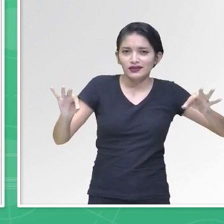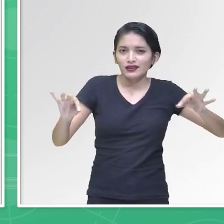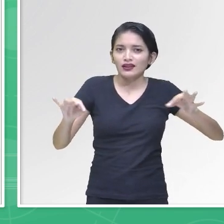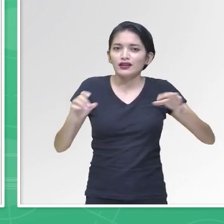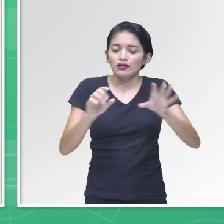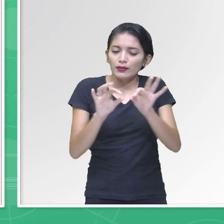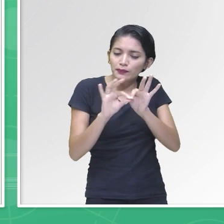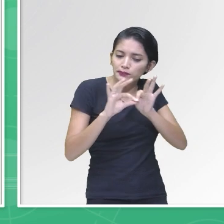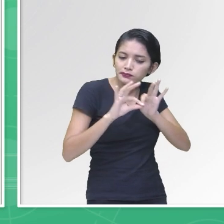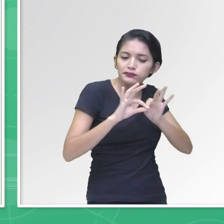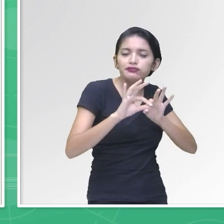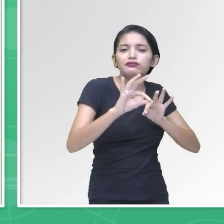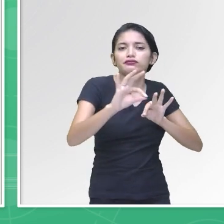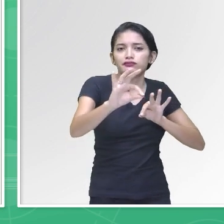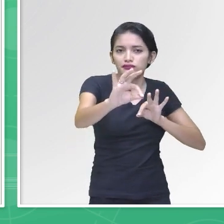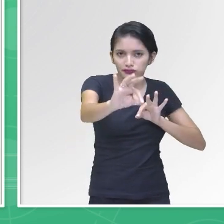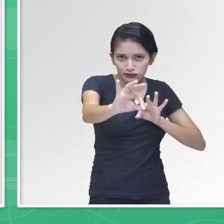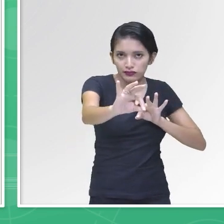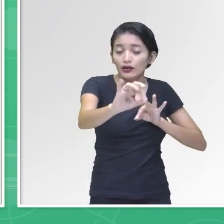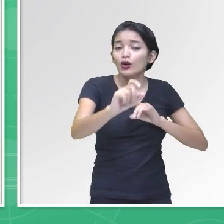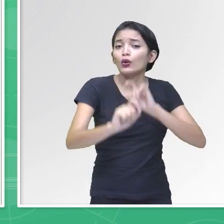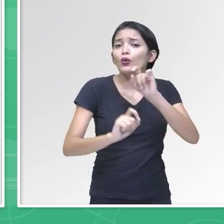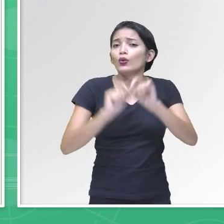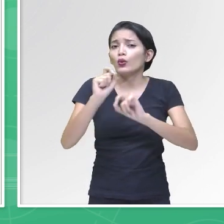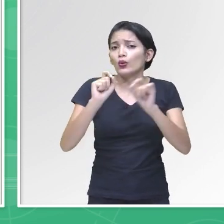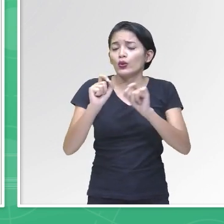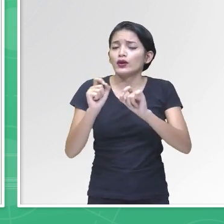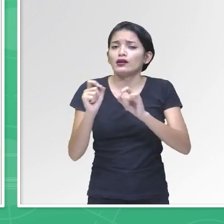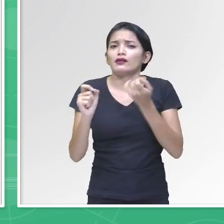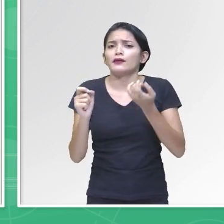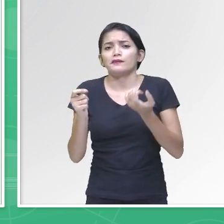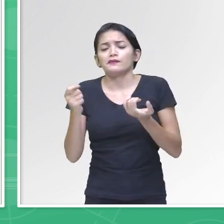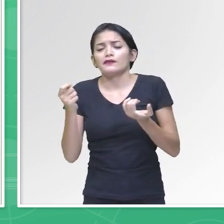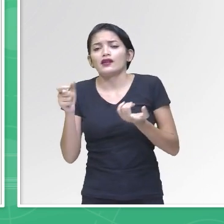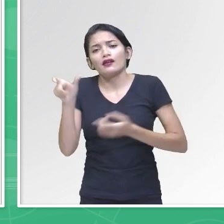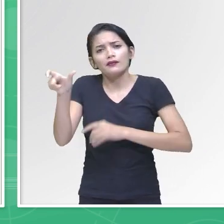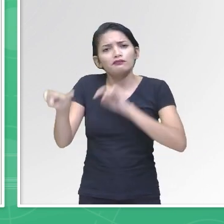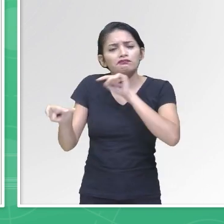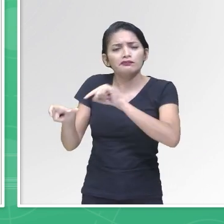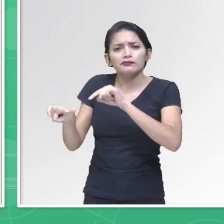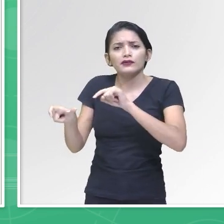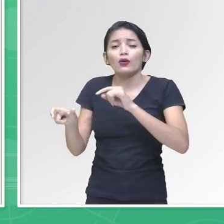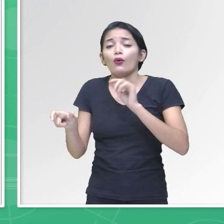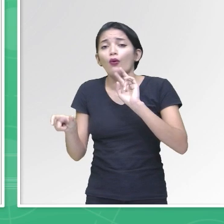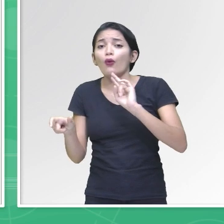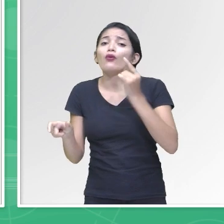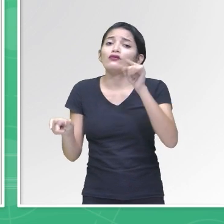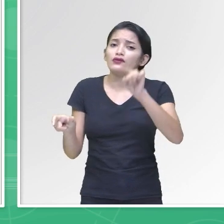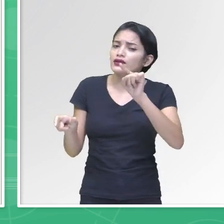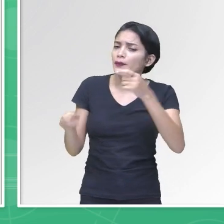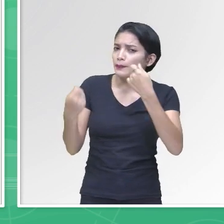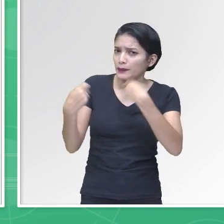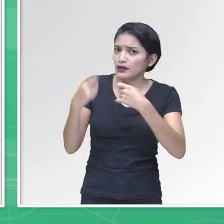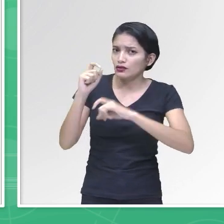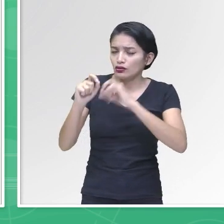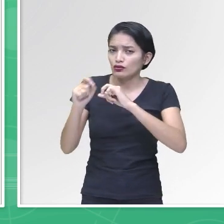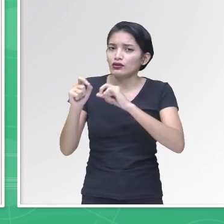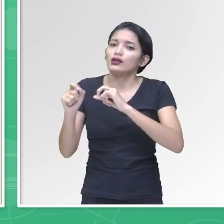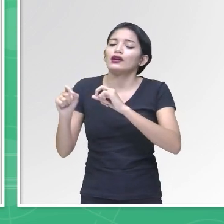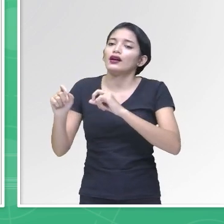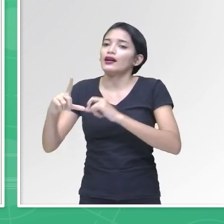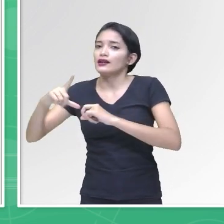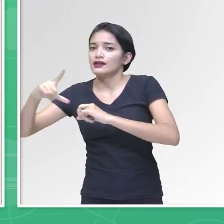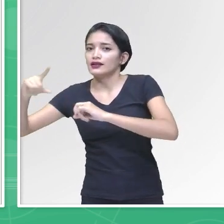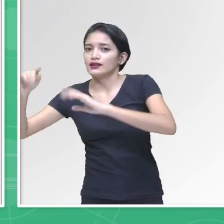linha reta, né? Em que aquele indivíduo, em que você, por exemplo, tem que sair da